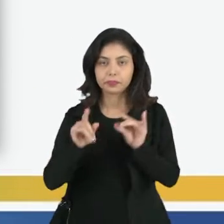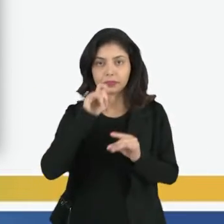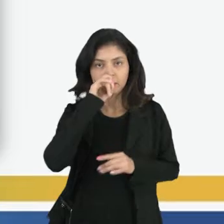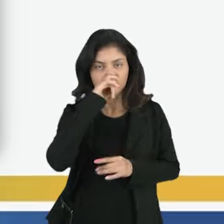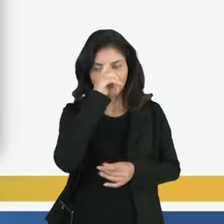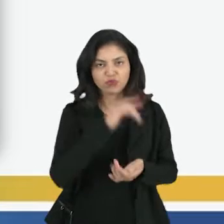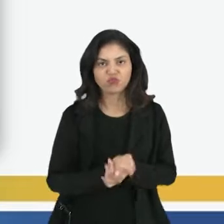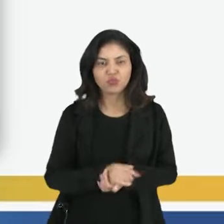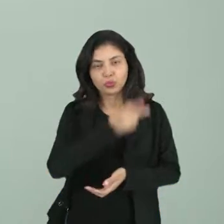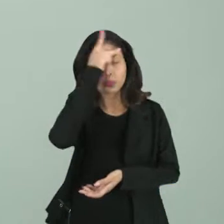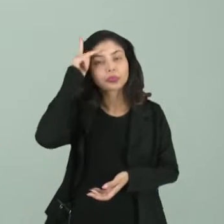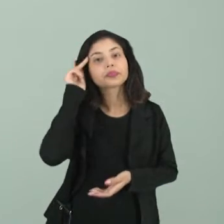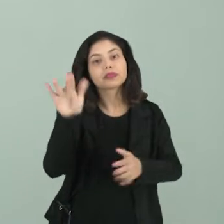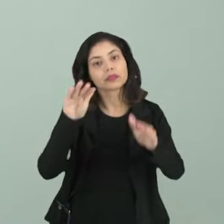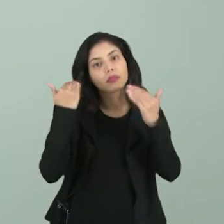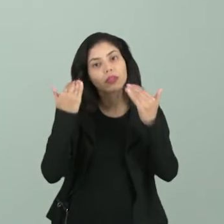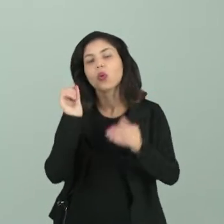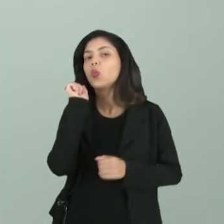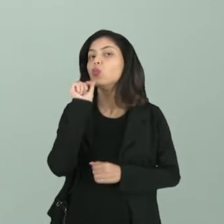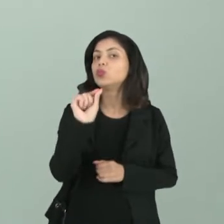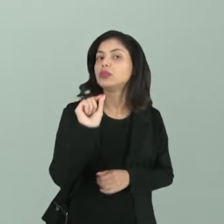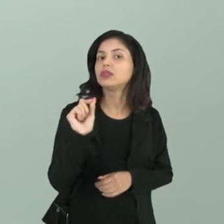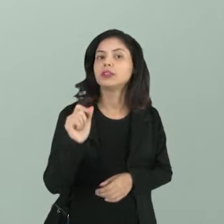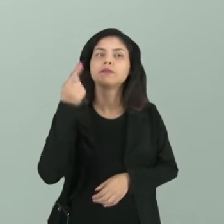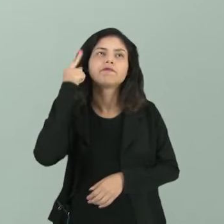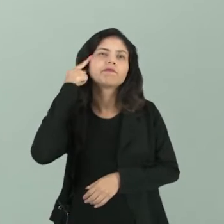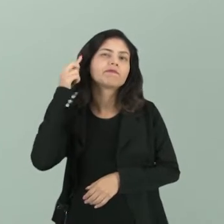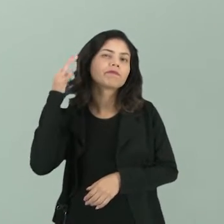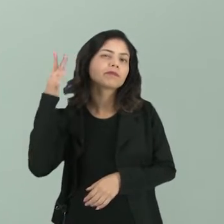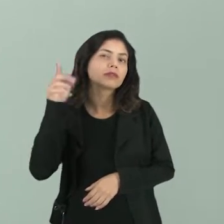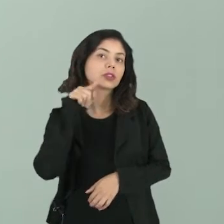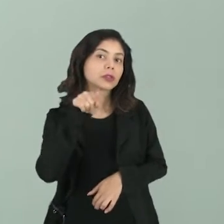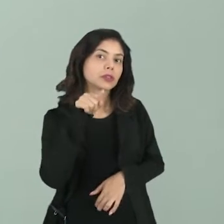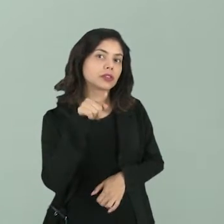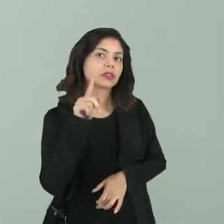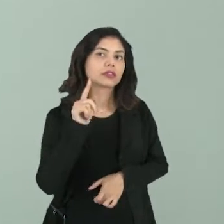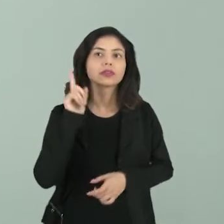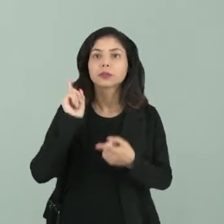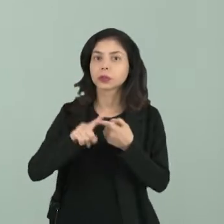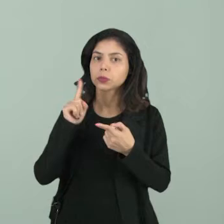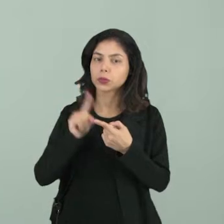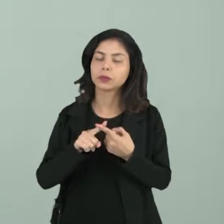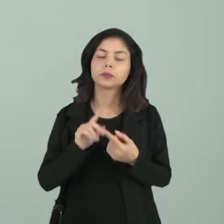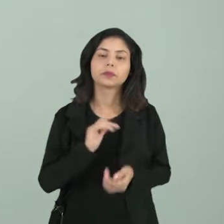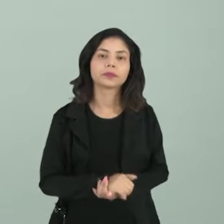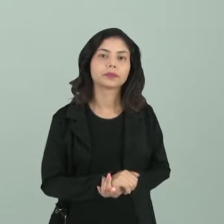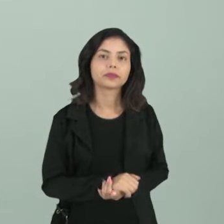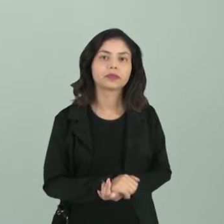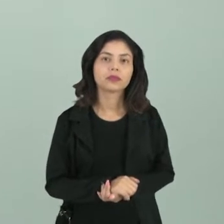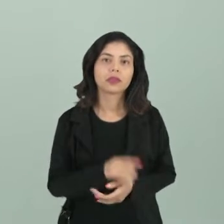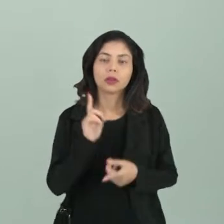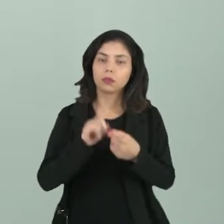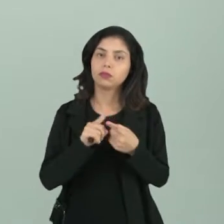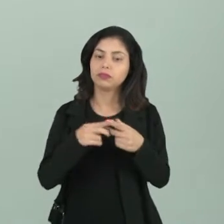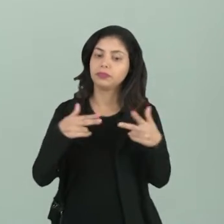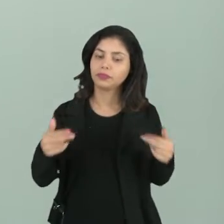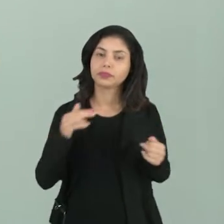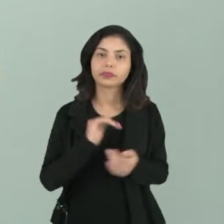imagem para a minha pessoa, o que é o que eu quero que vocês reflitam nesse primeiro momento? Primeira